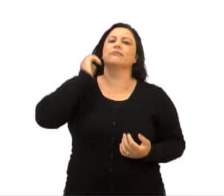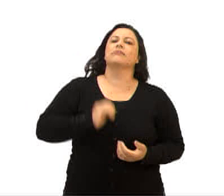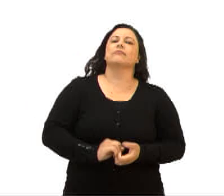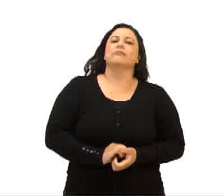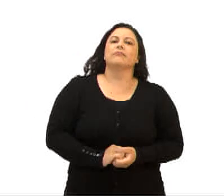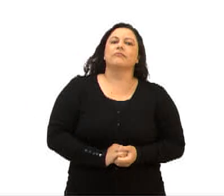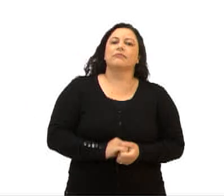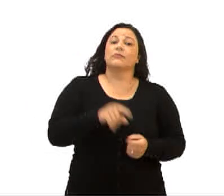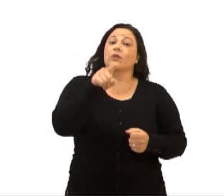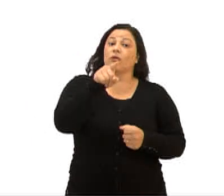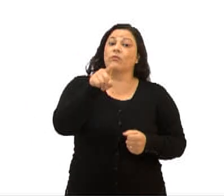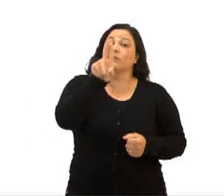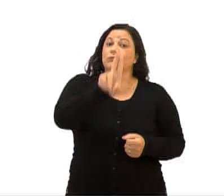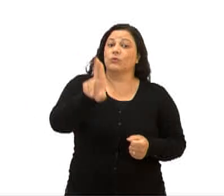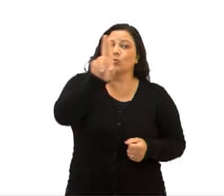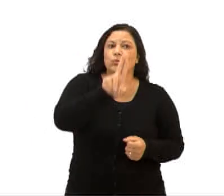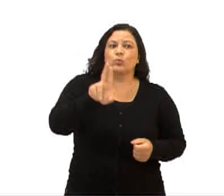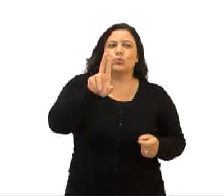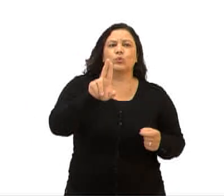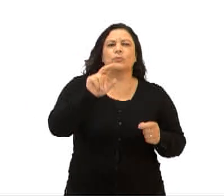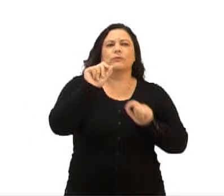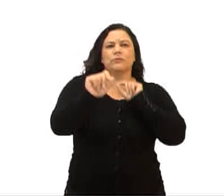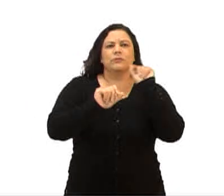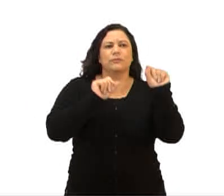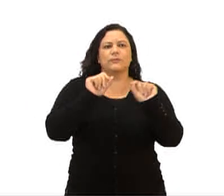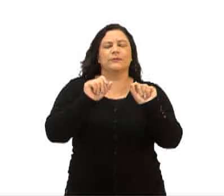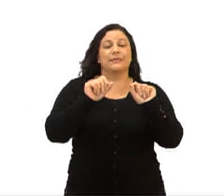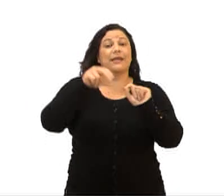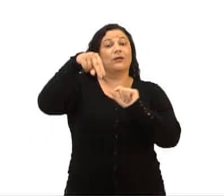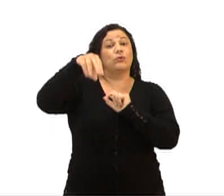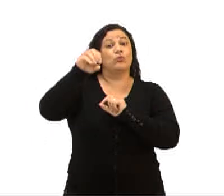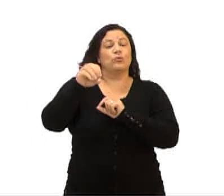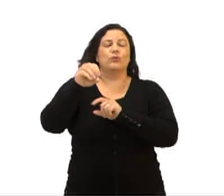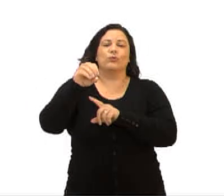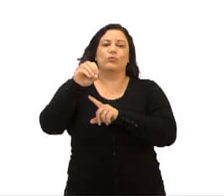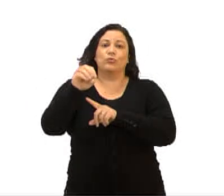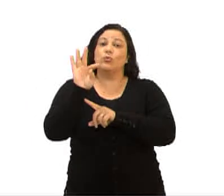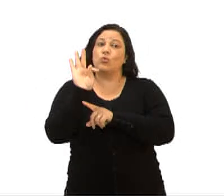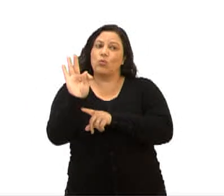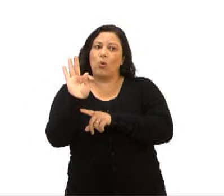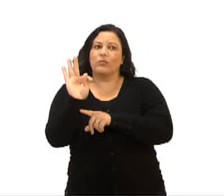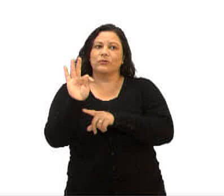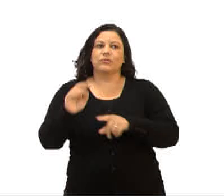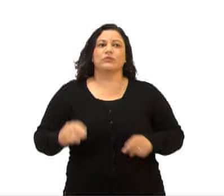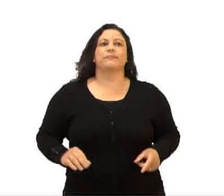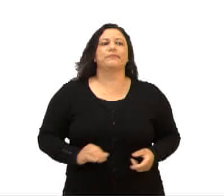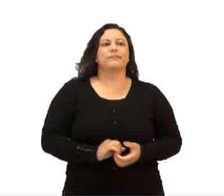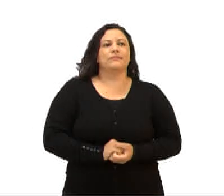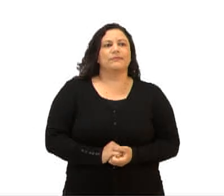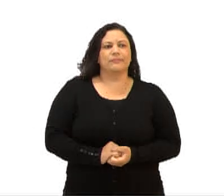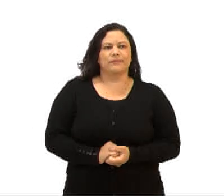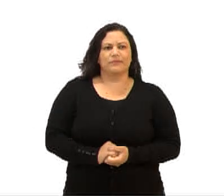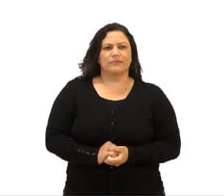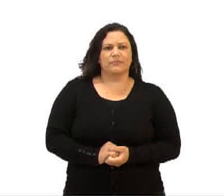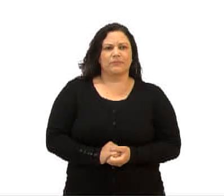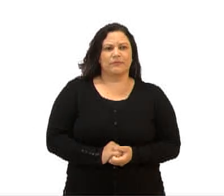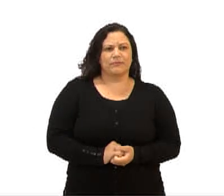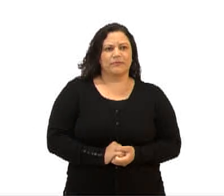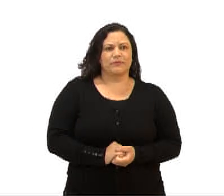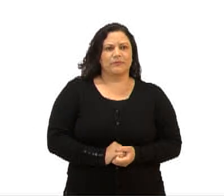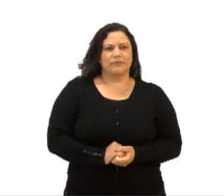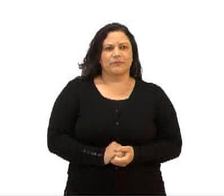vocês vão usar agora o finish, lembra que vocês têm que usar no negativo, my product. You know